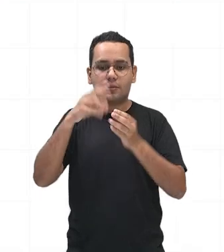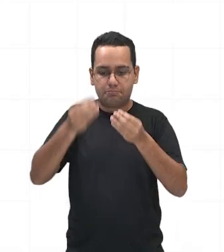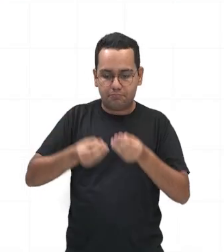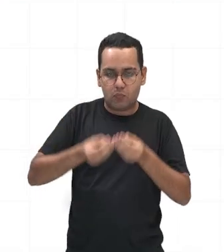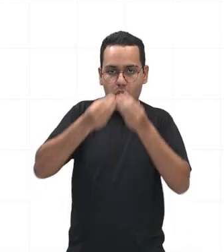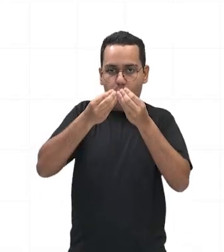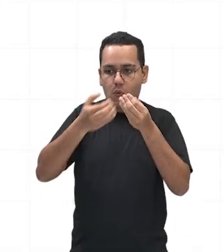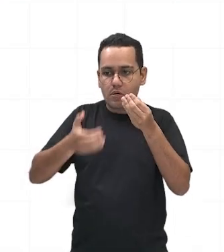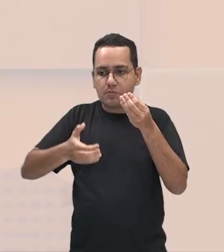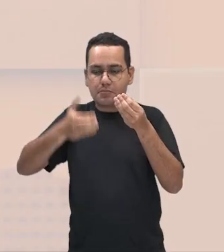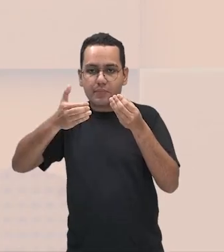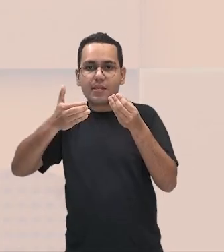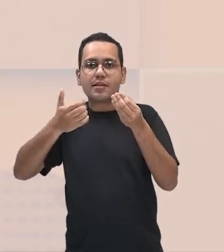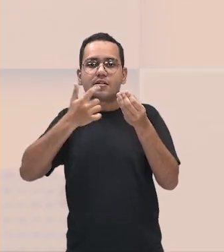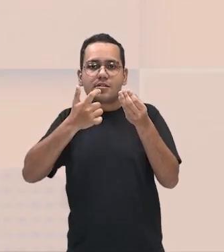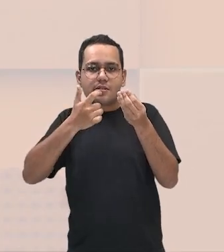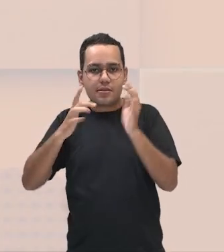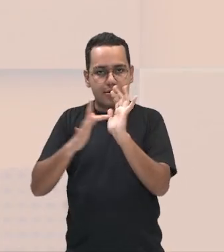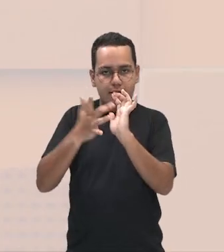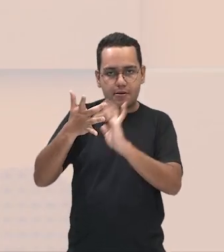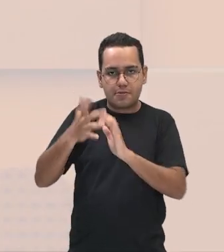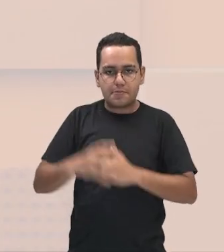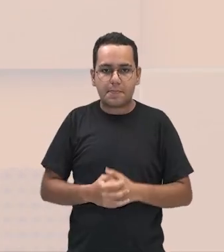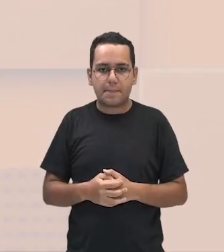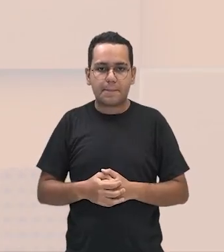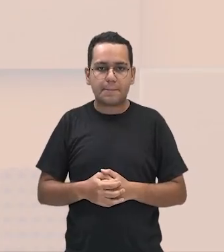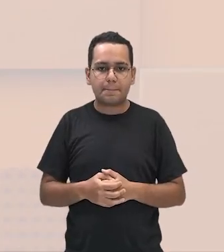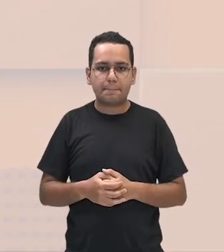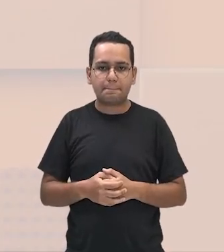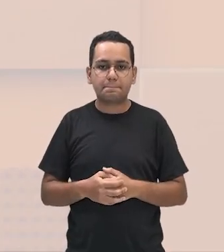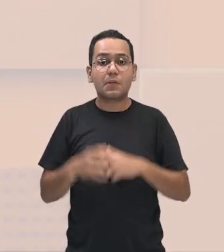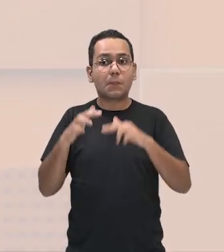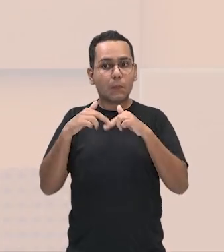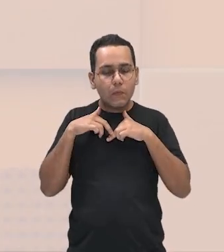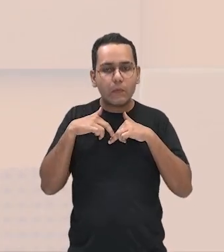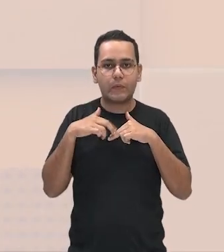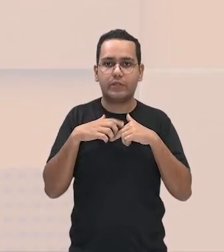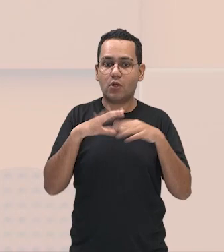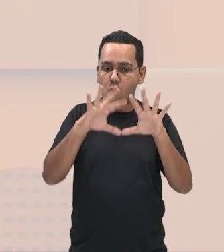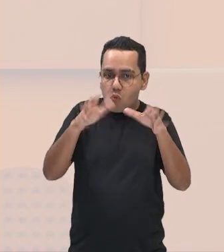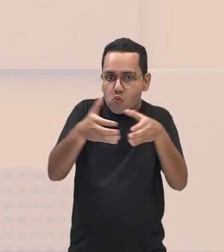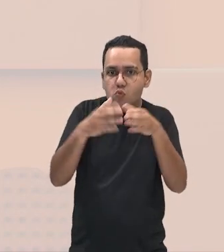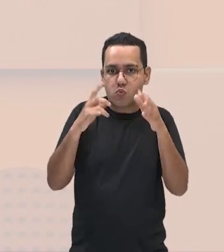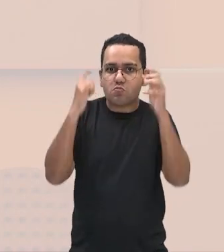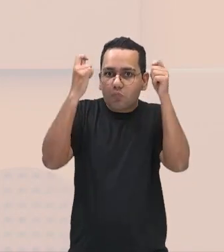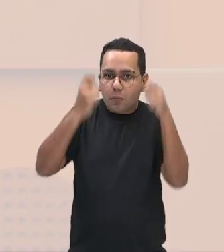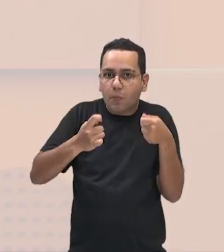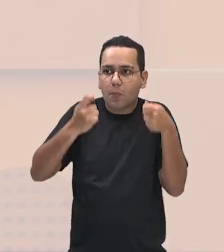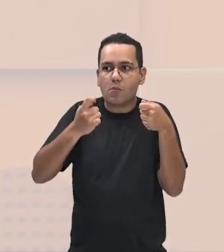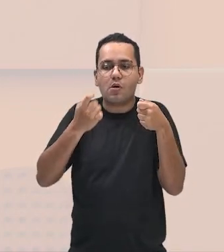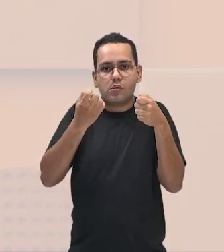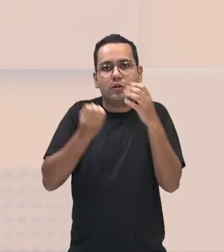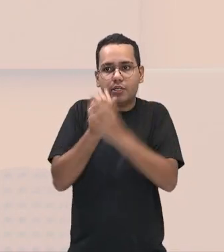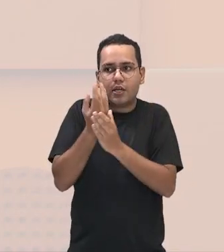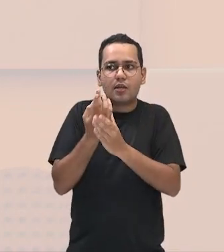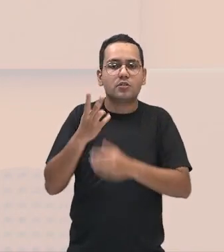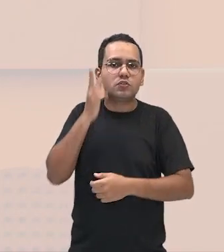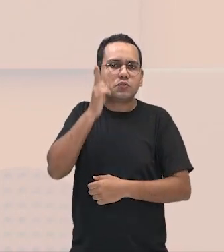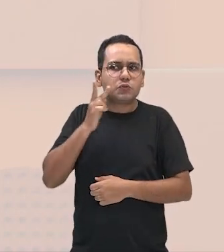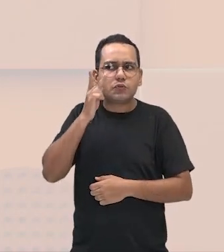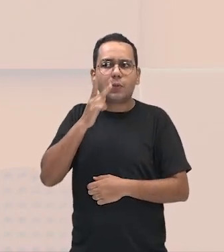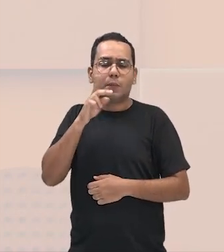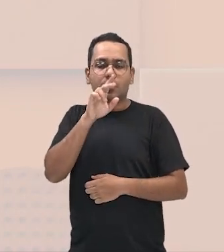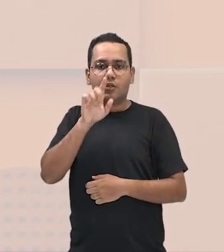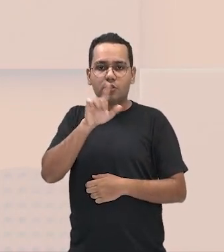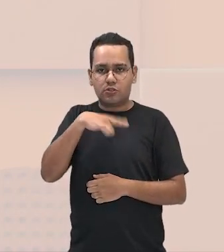E é daí que a gente precisava, então, fazer o quê? A produção também de vinho, porque ele era utilizado, então, nas celebrações. Por isso que